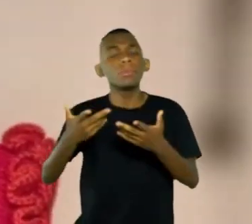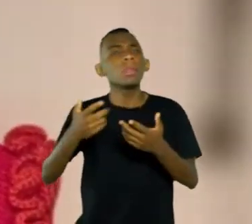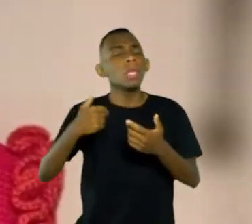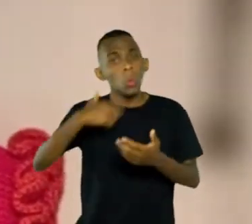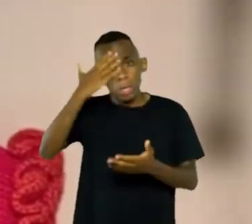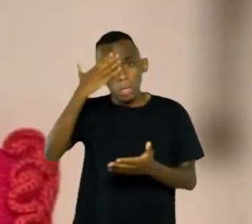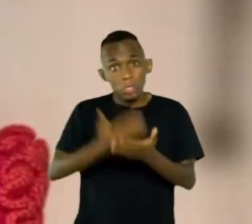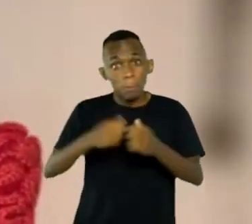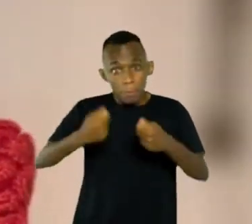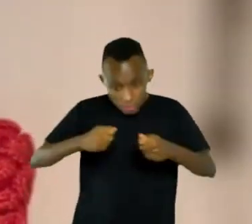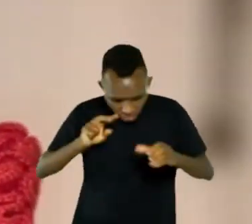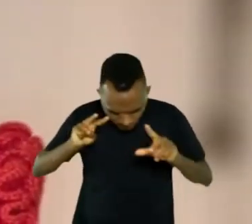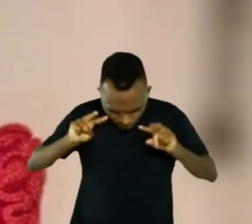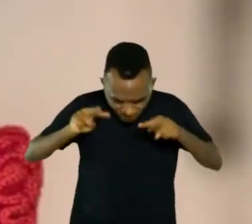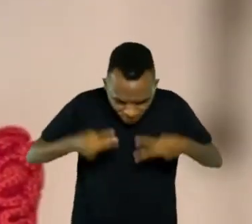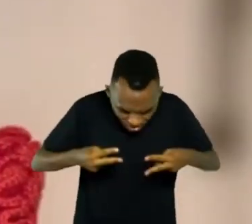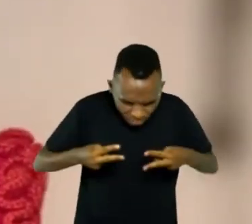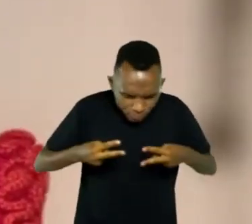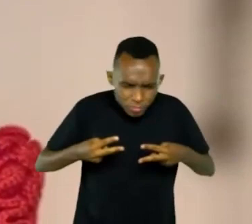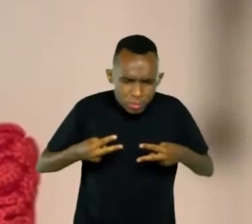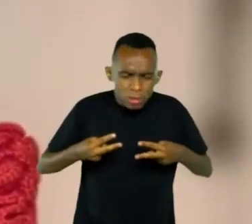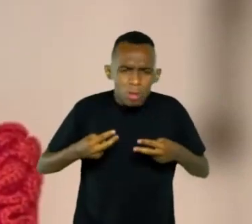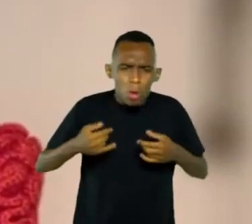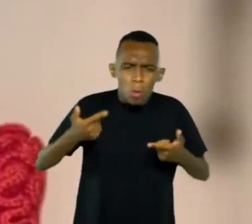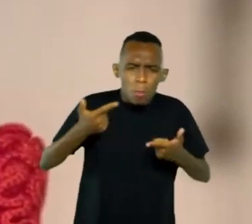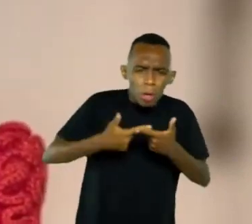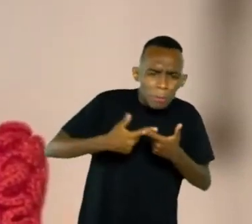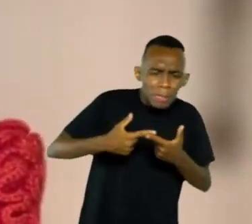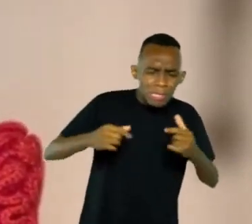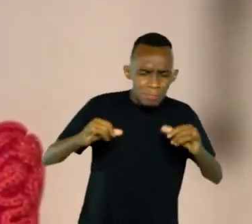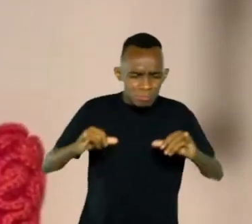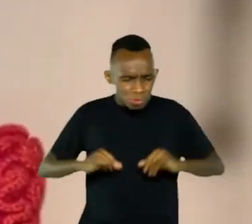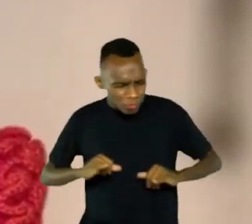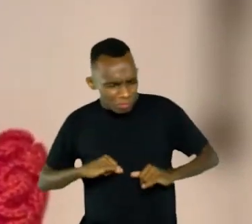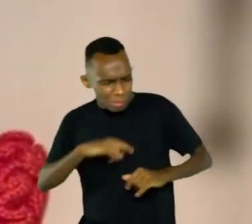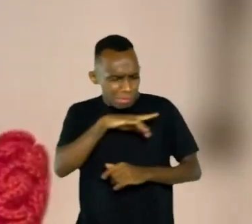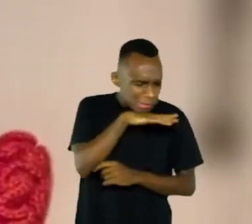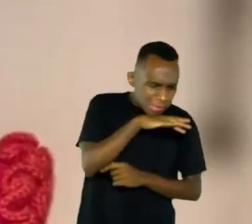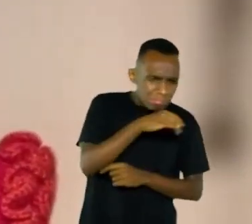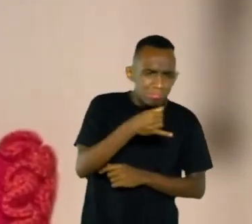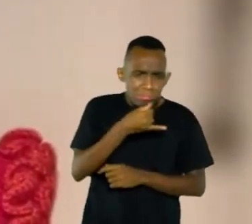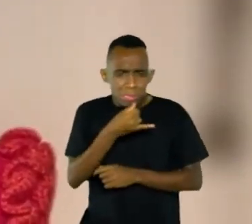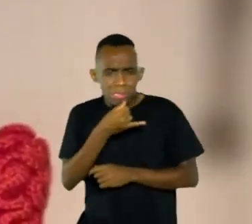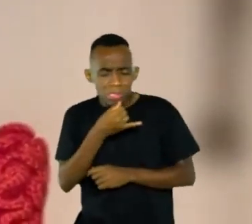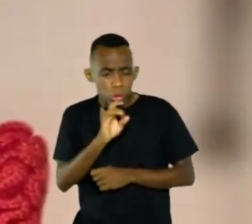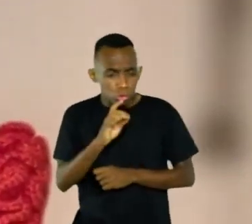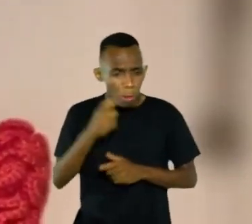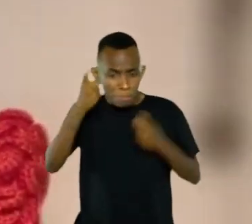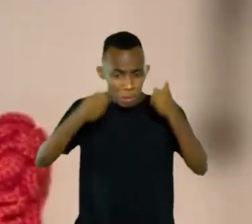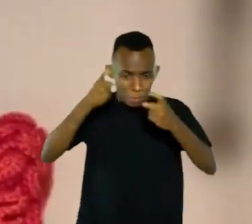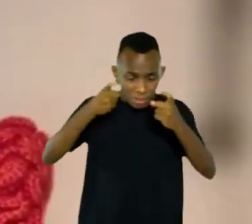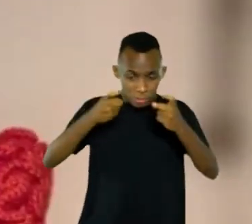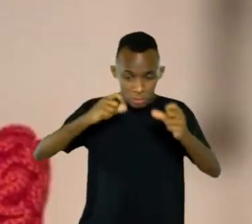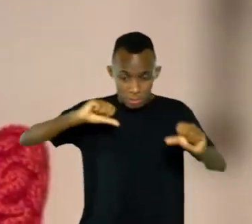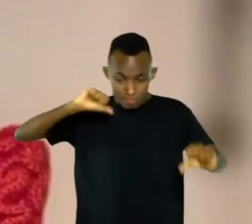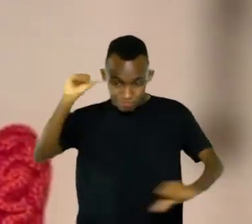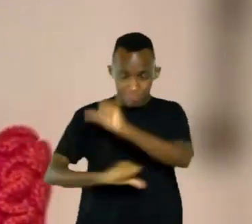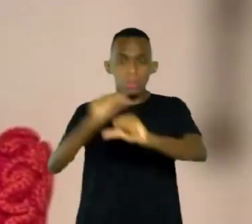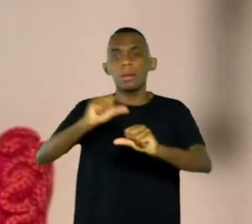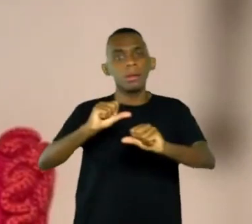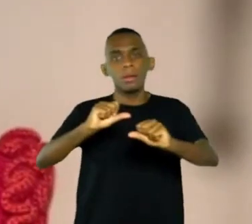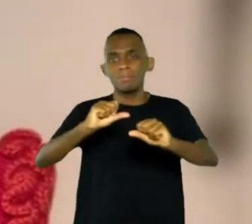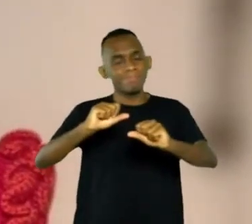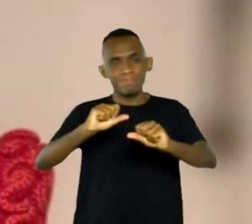né? E entender o que ele quer de você. Porque se você só se preocupa em sair dali, na verdade, você não aprendeu o que esse lugar tem para